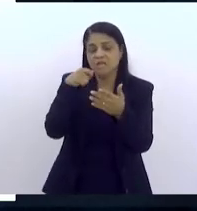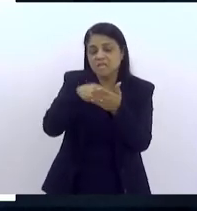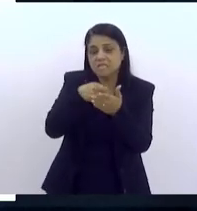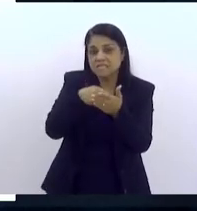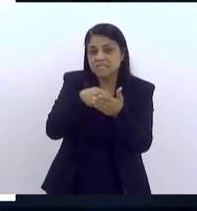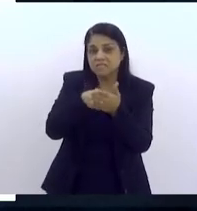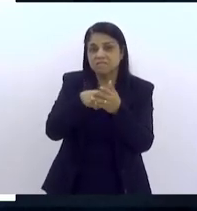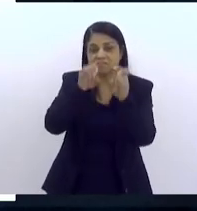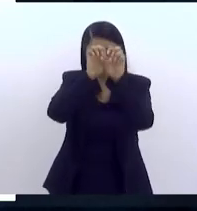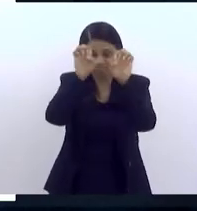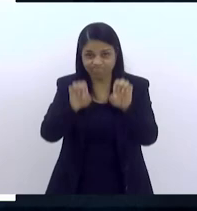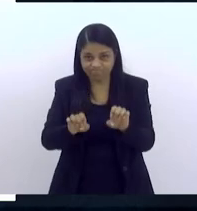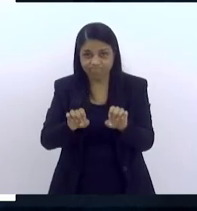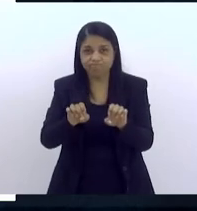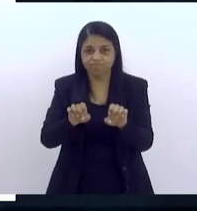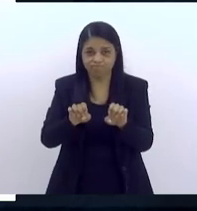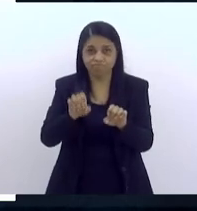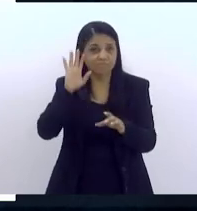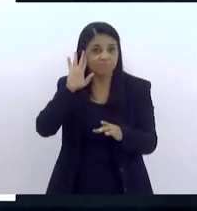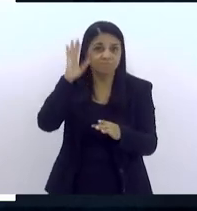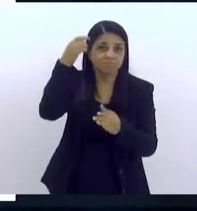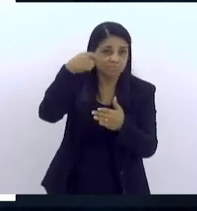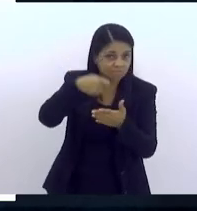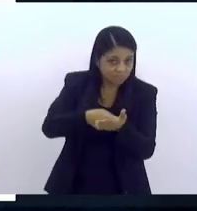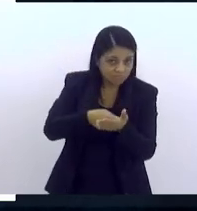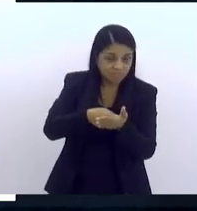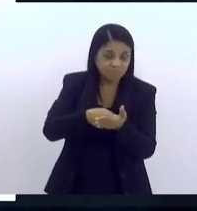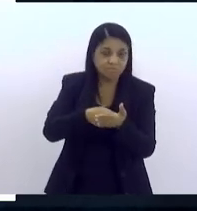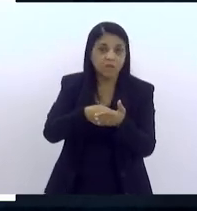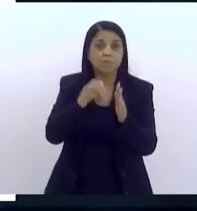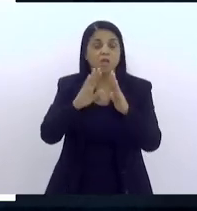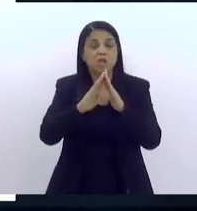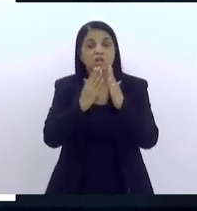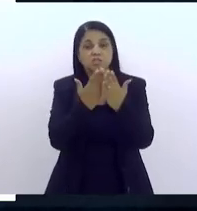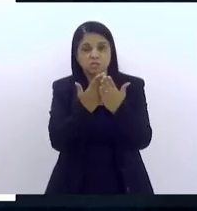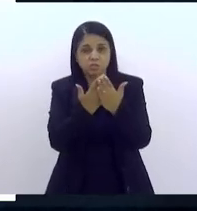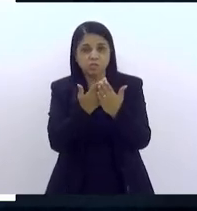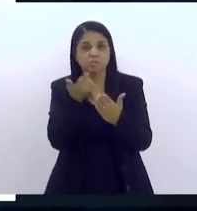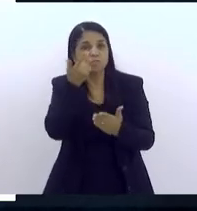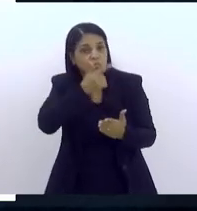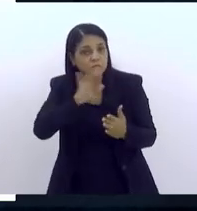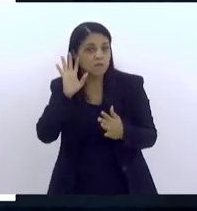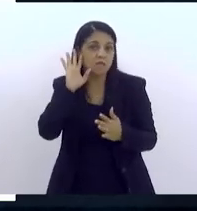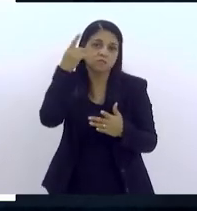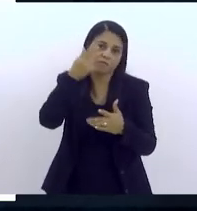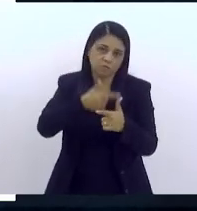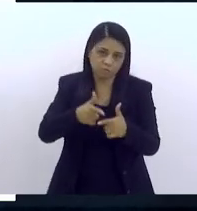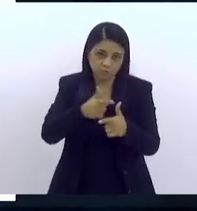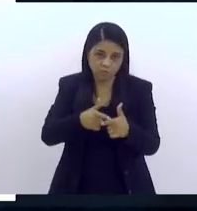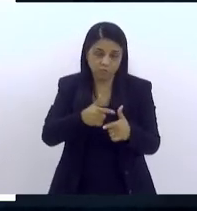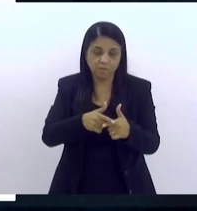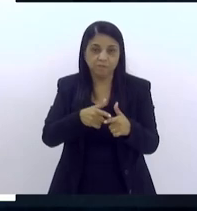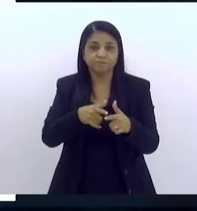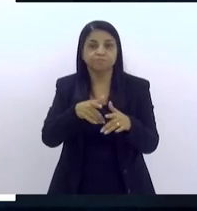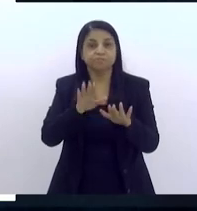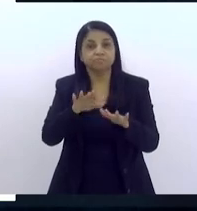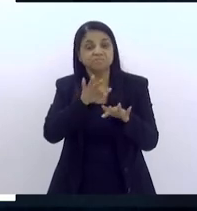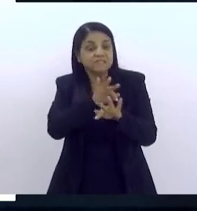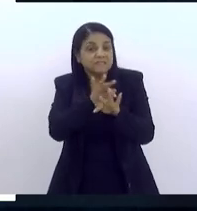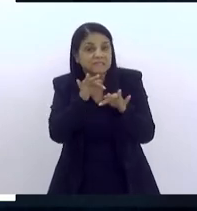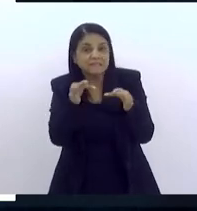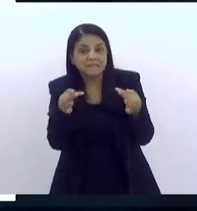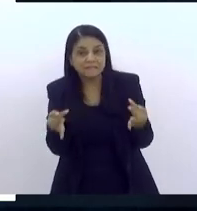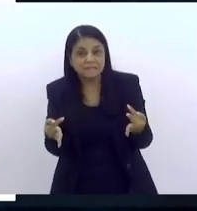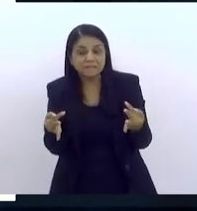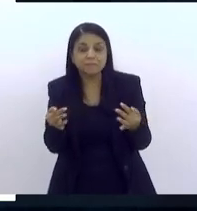tomadas né decisões para que essa escola atenda essas necessidades e a gente está falando muitas vezes de coisas simples